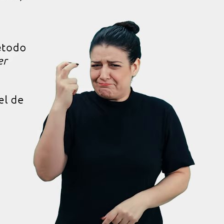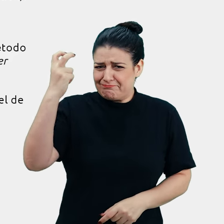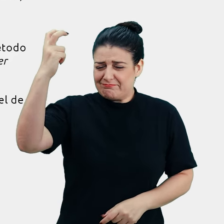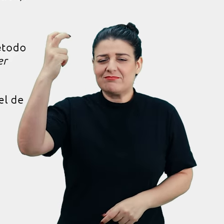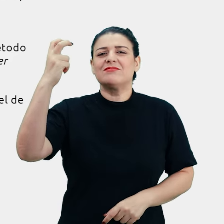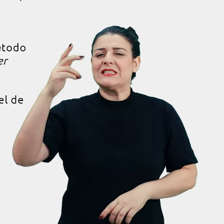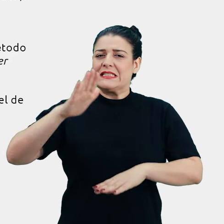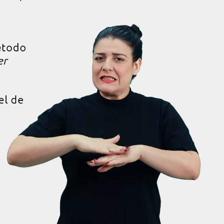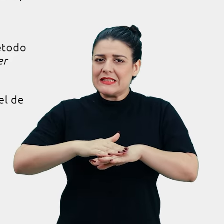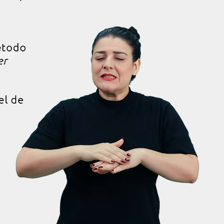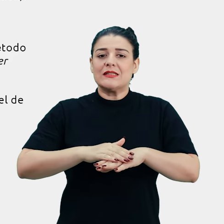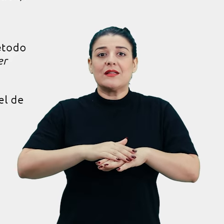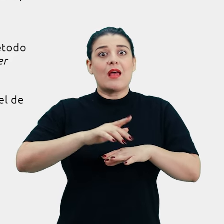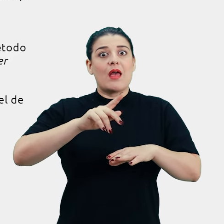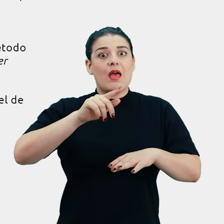tá? Que